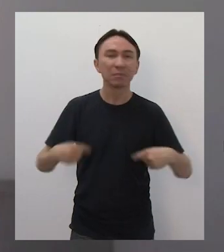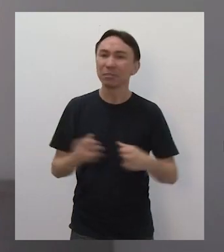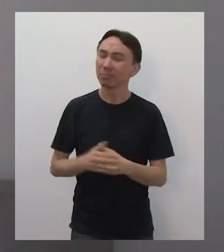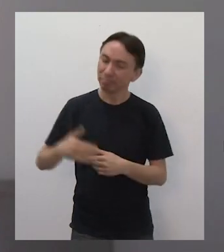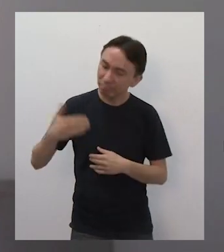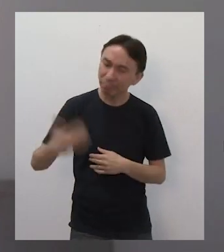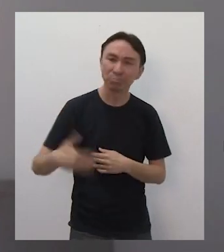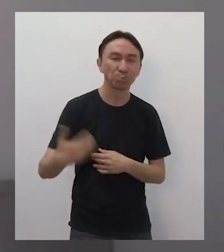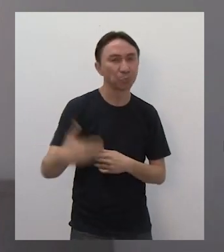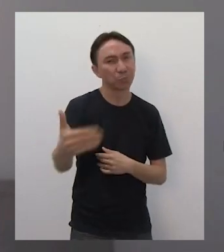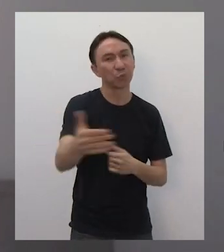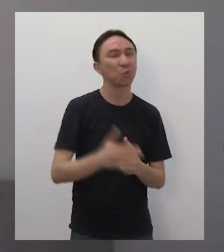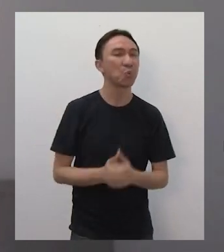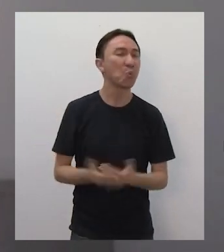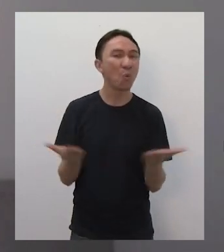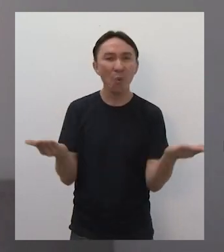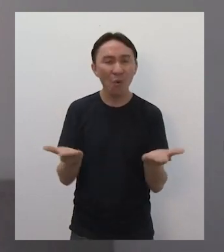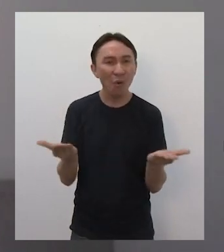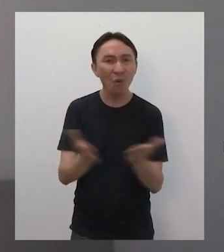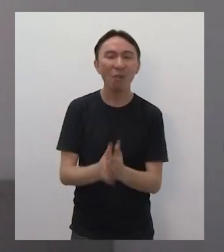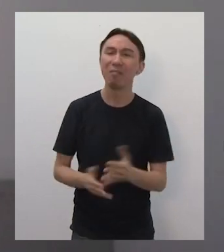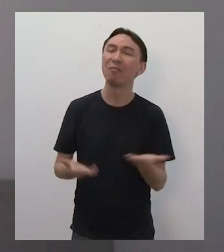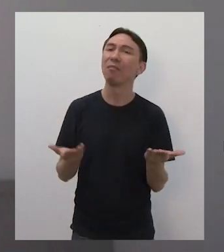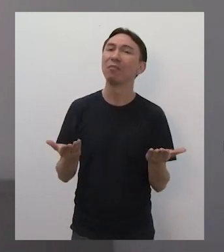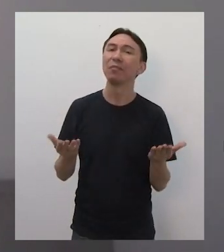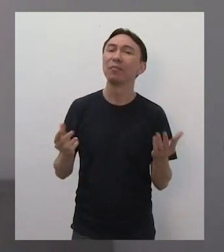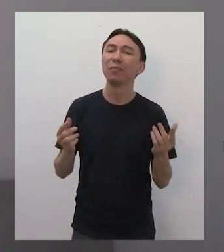em especial, o quanto